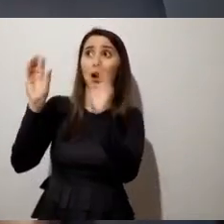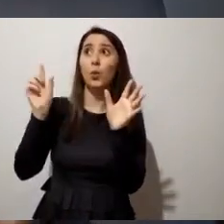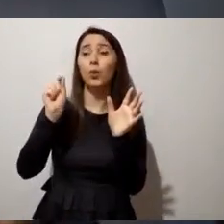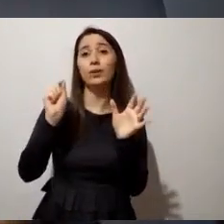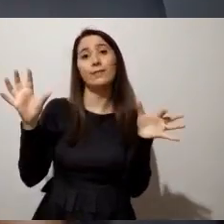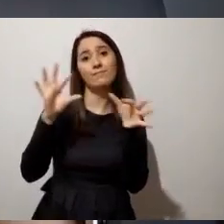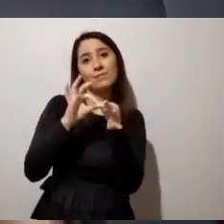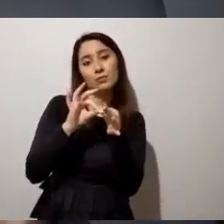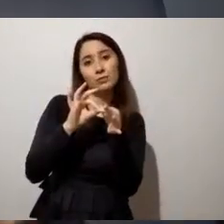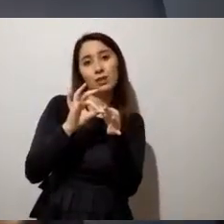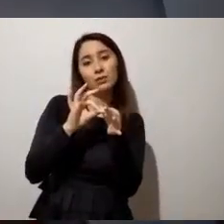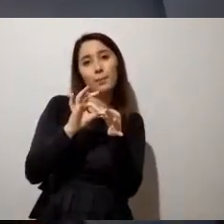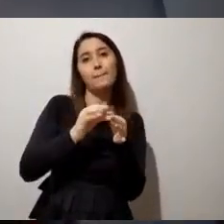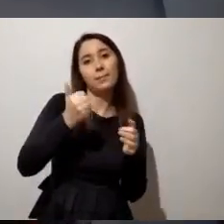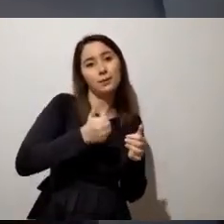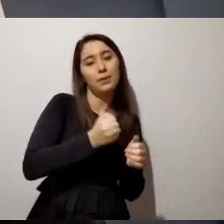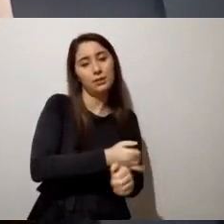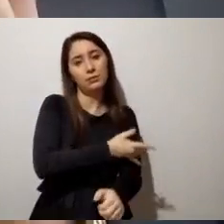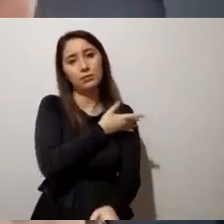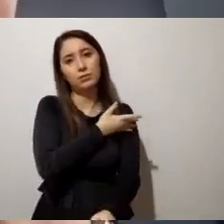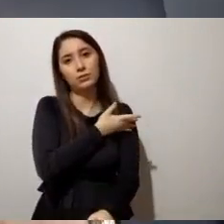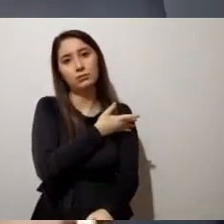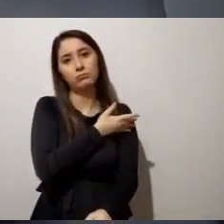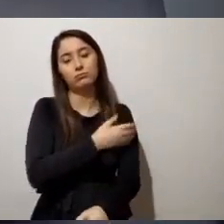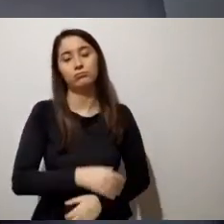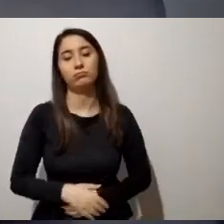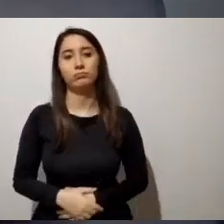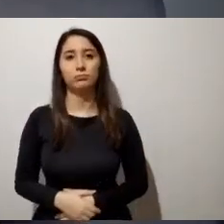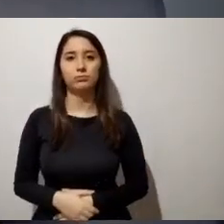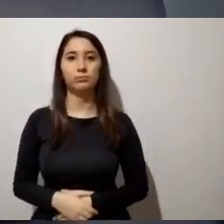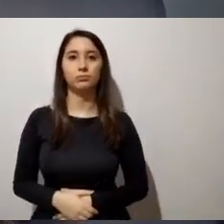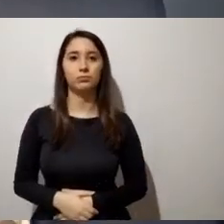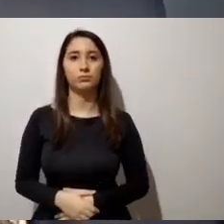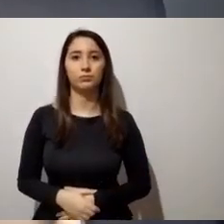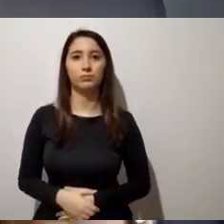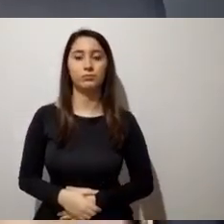preenchendo, que está por trás dessa emoção primária, que foi a primeira coisa que você percebeu que sentiu.